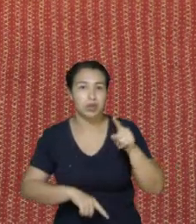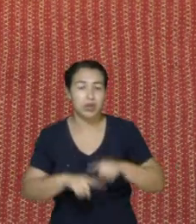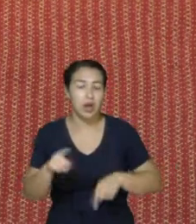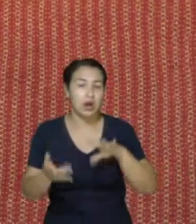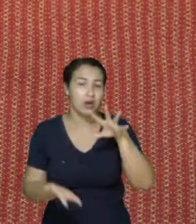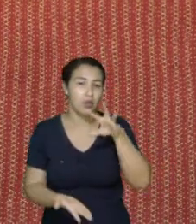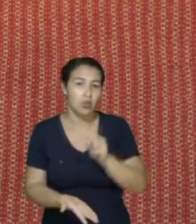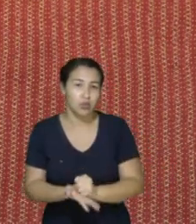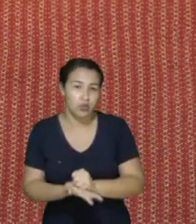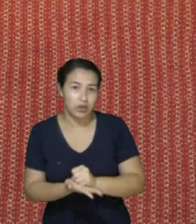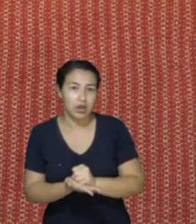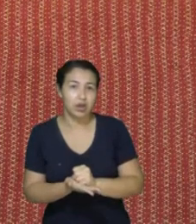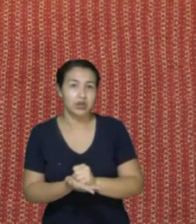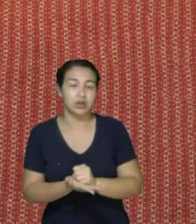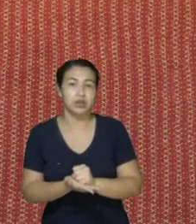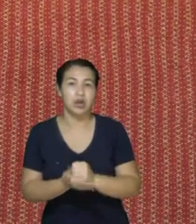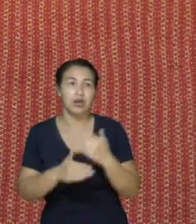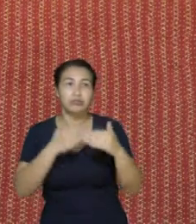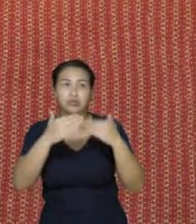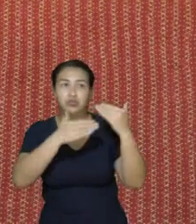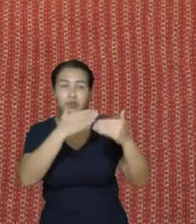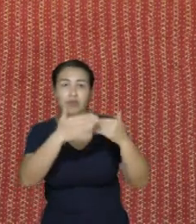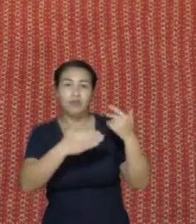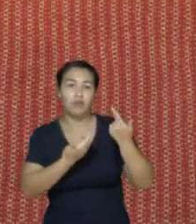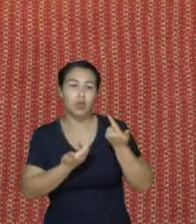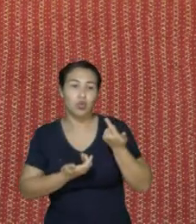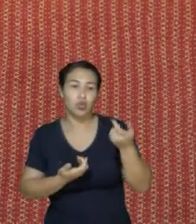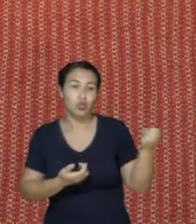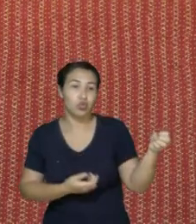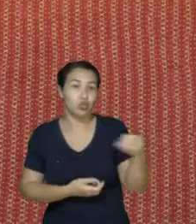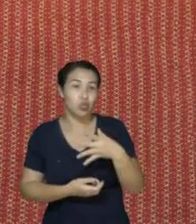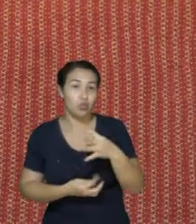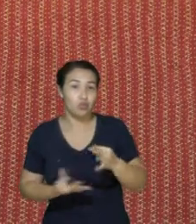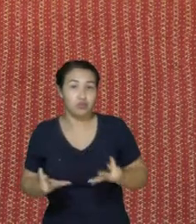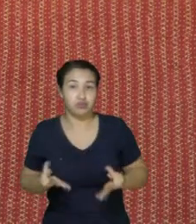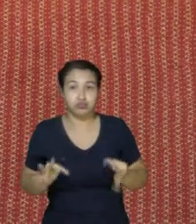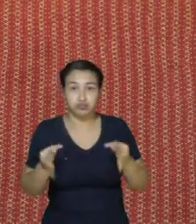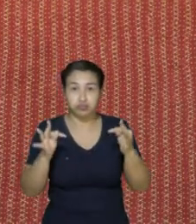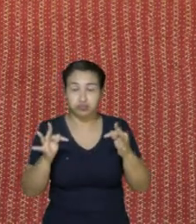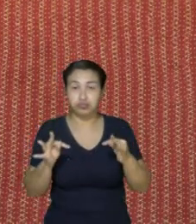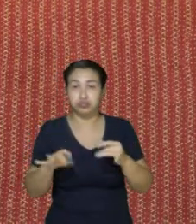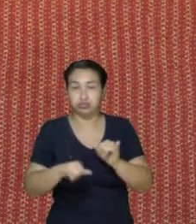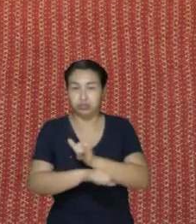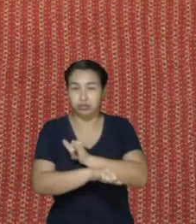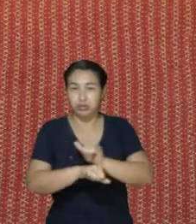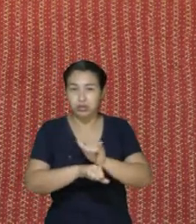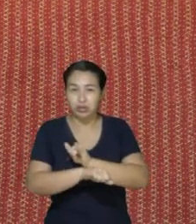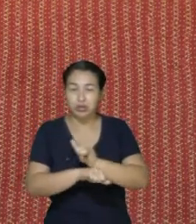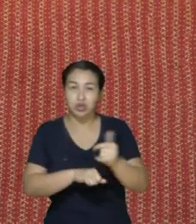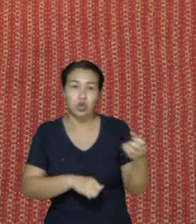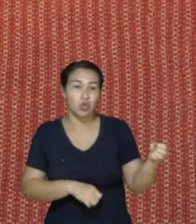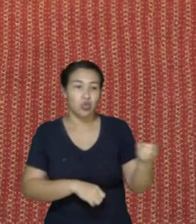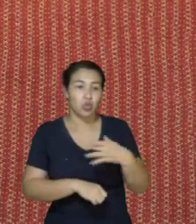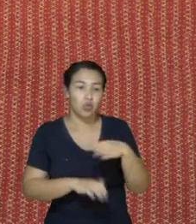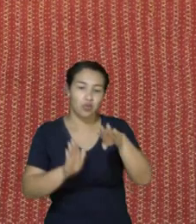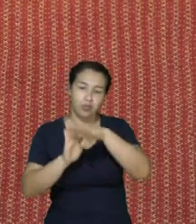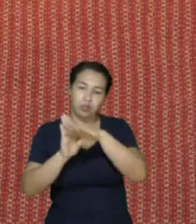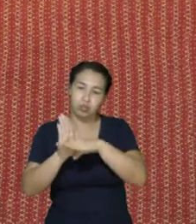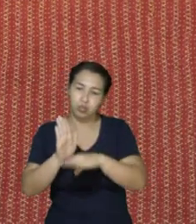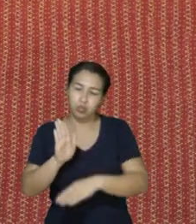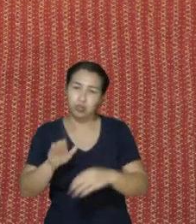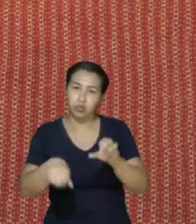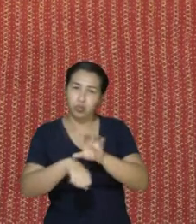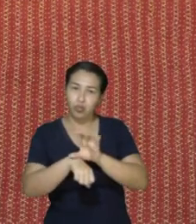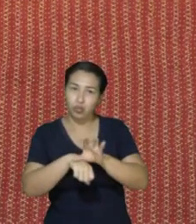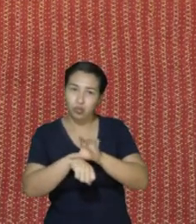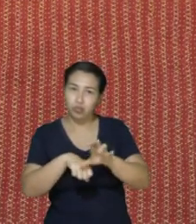contratação, na hora de desenvolver novas técnicas, nova inserção de novas matérias em cursos. Então, quero parabenizar